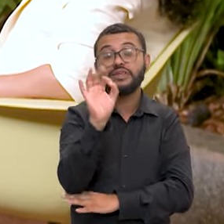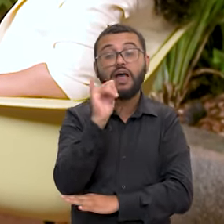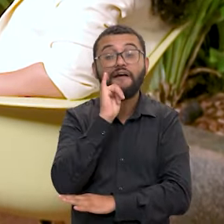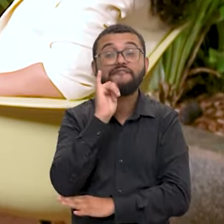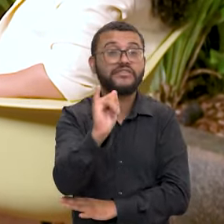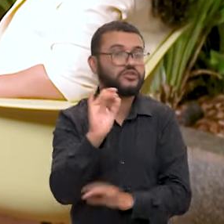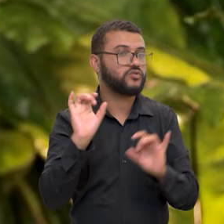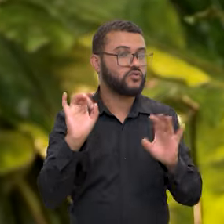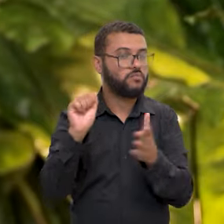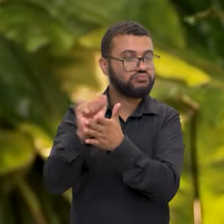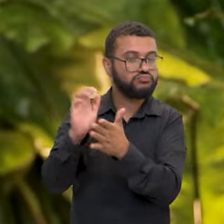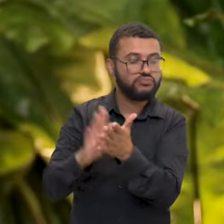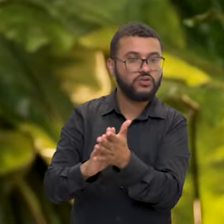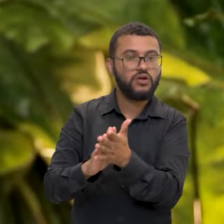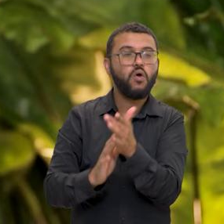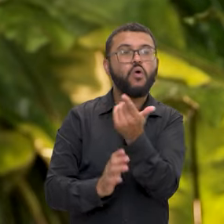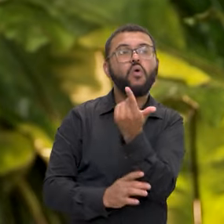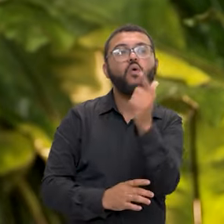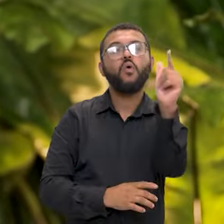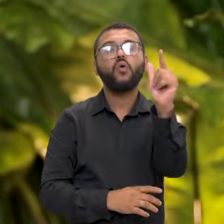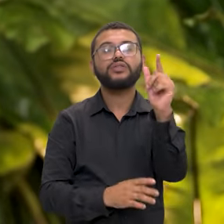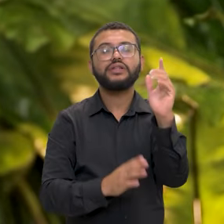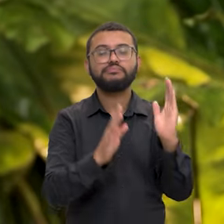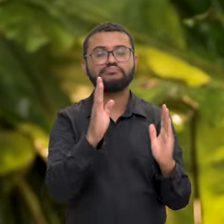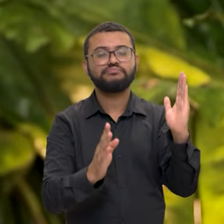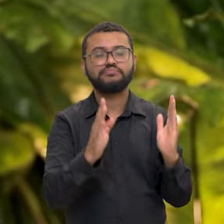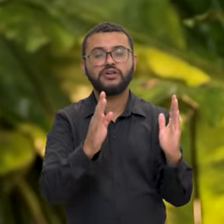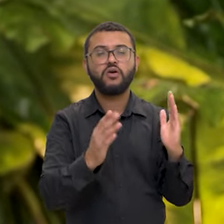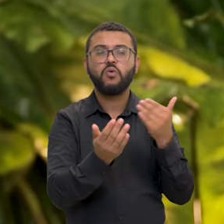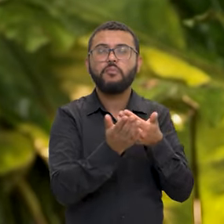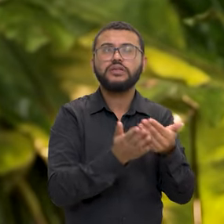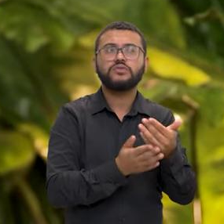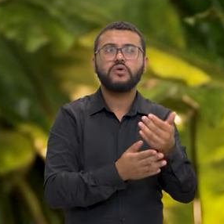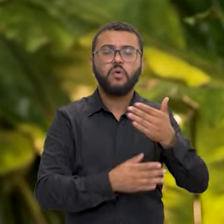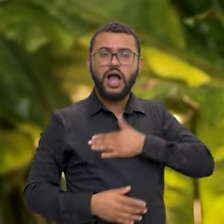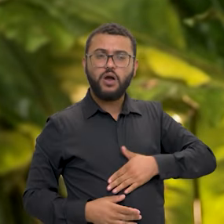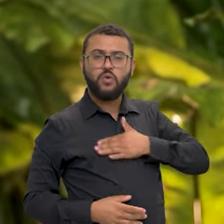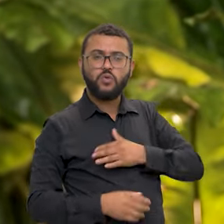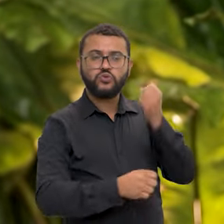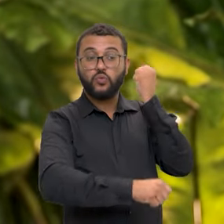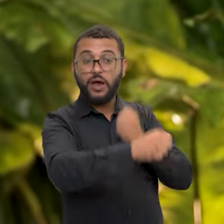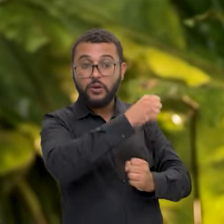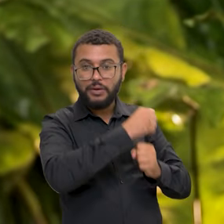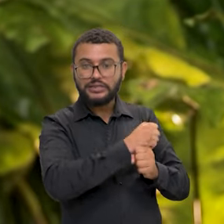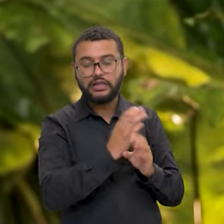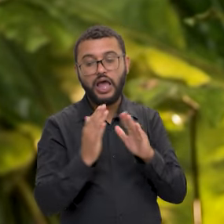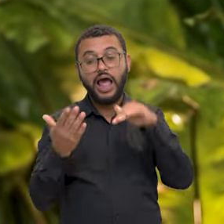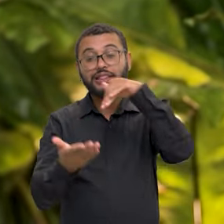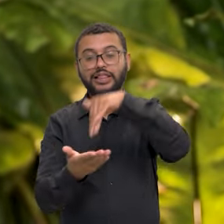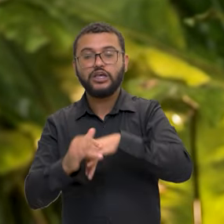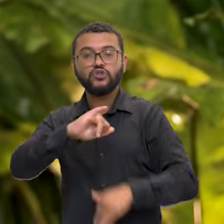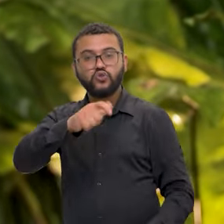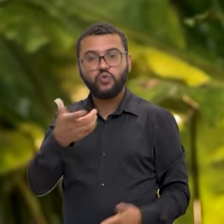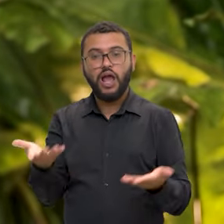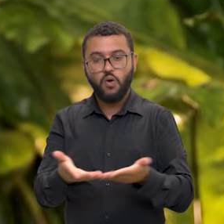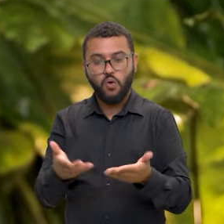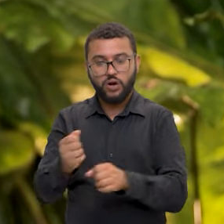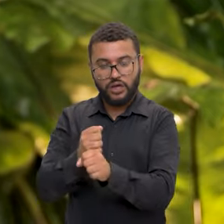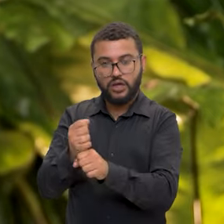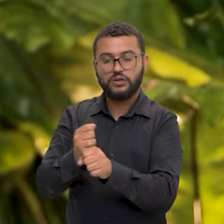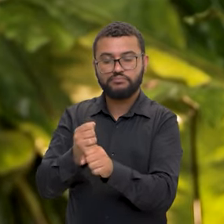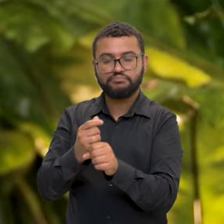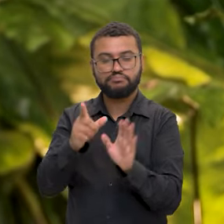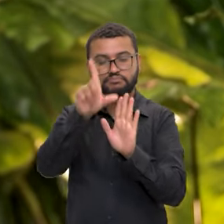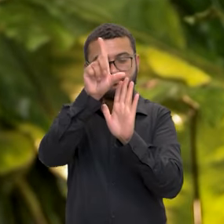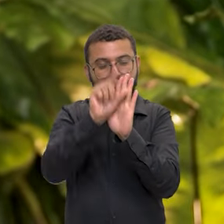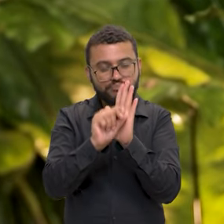julho desse ano, a taxa caiu também, um valor muito expressivo, 22%. Então, gente acredita que